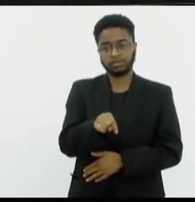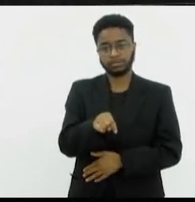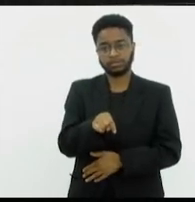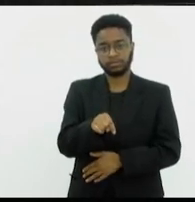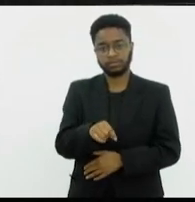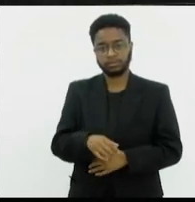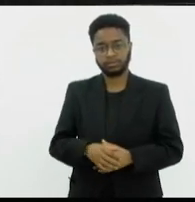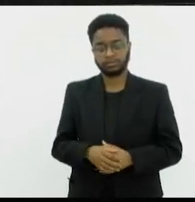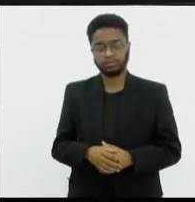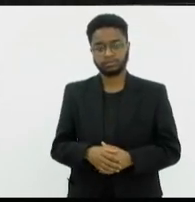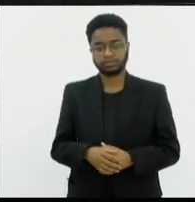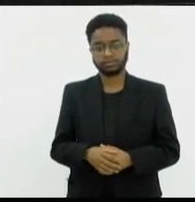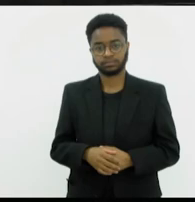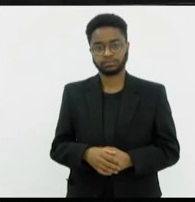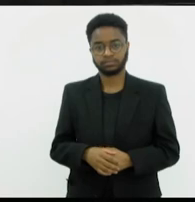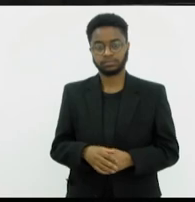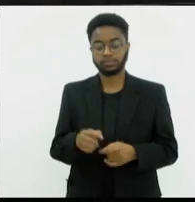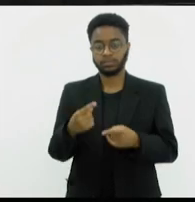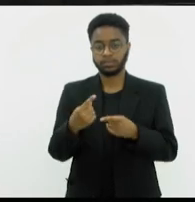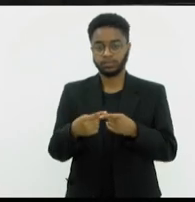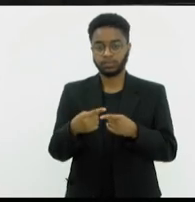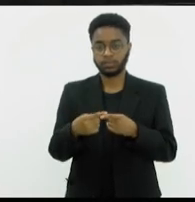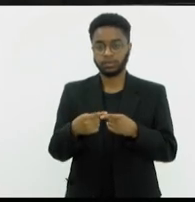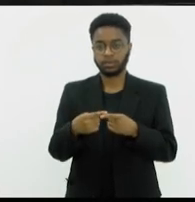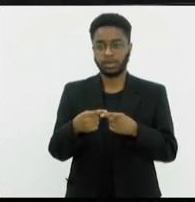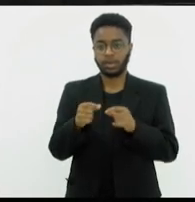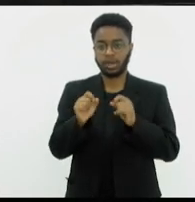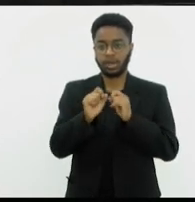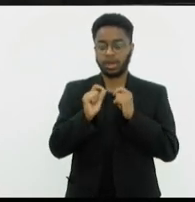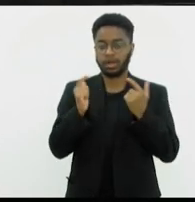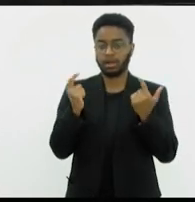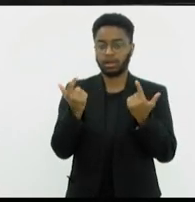porque a Assembleia Legislativa